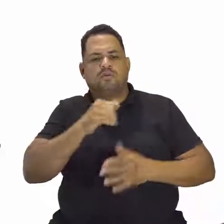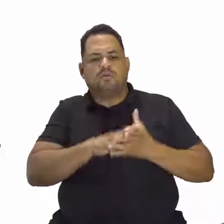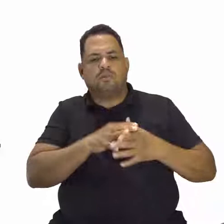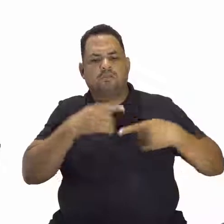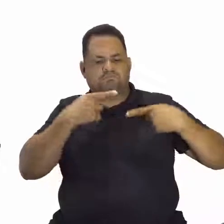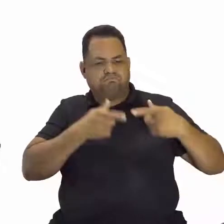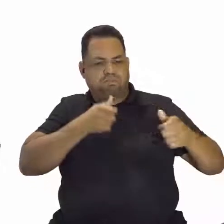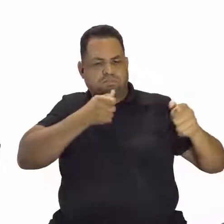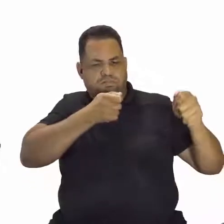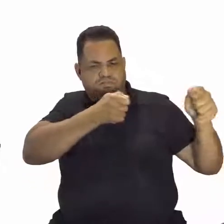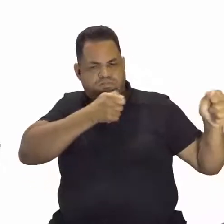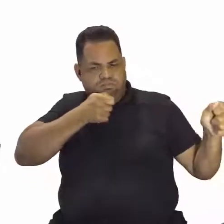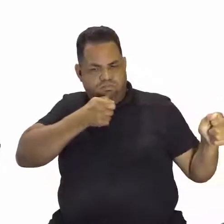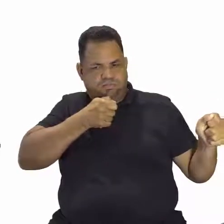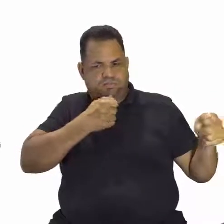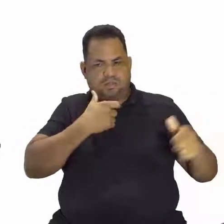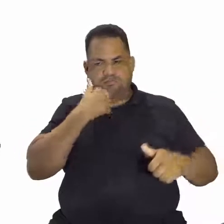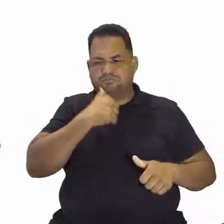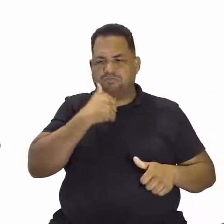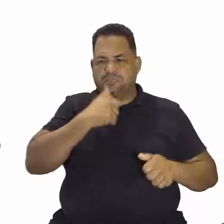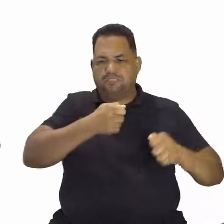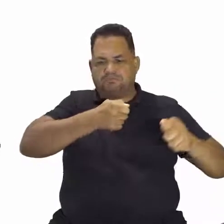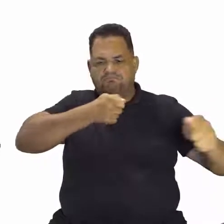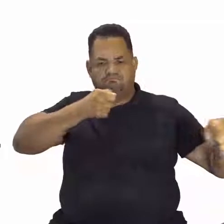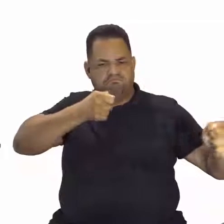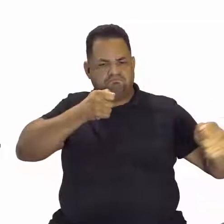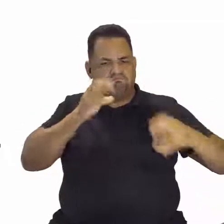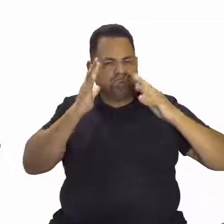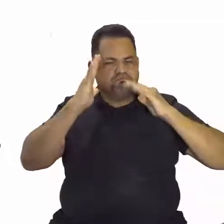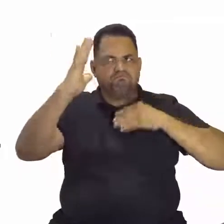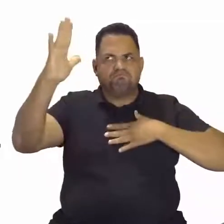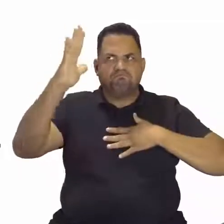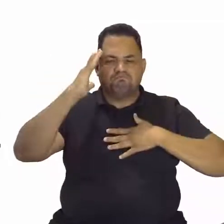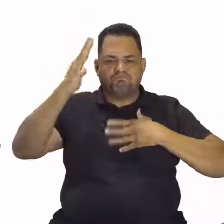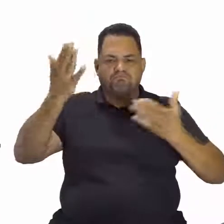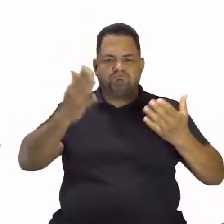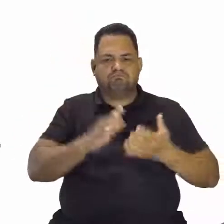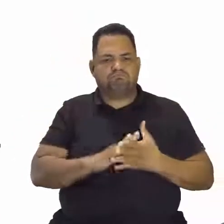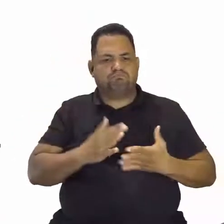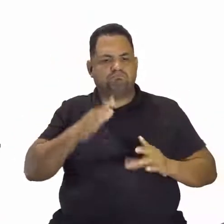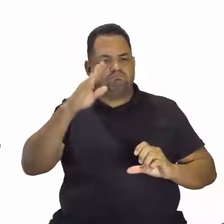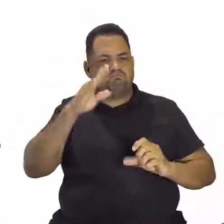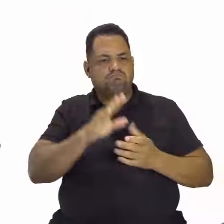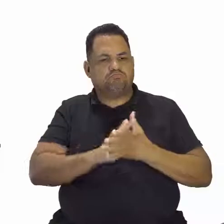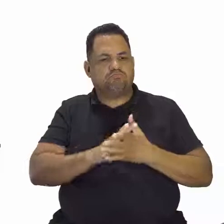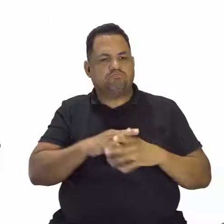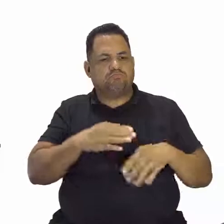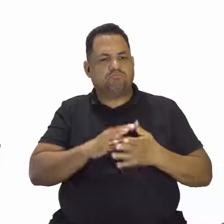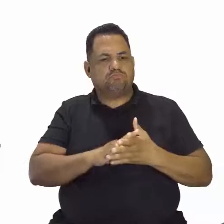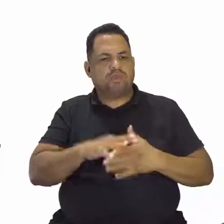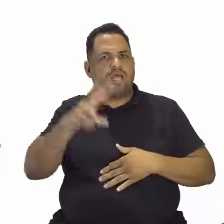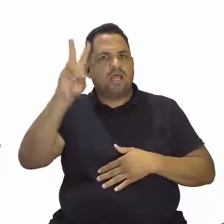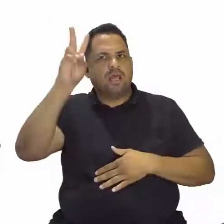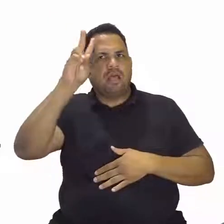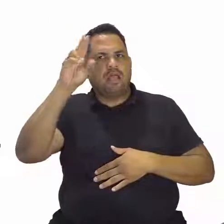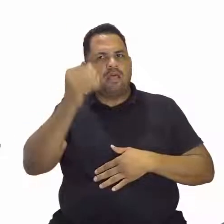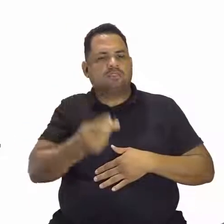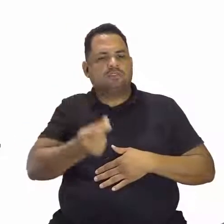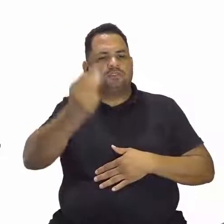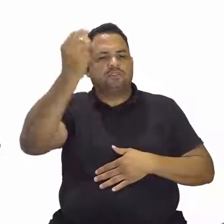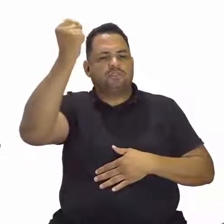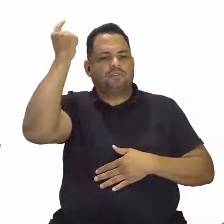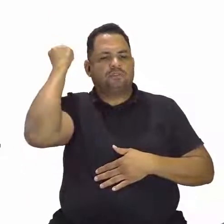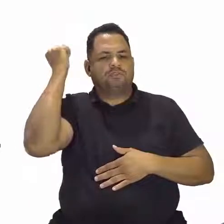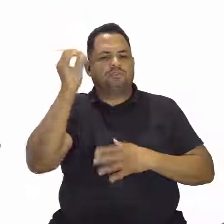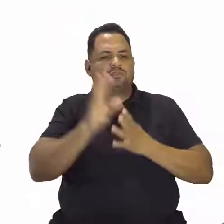mitológicas. Olha só, né? Tem todo ainda esse imaginário, né? Então, segundo a lenda, as Amazonas pertenciam a